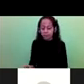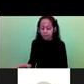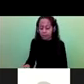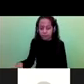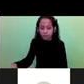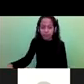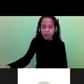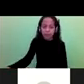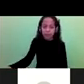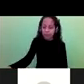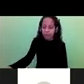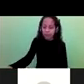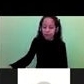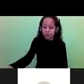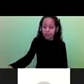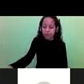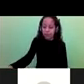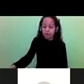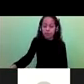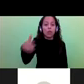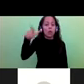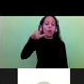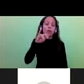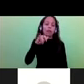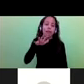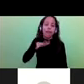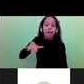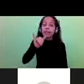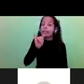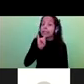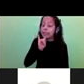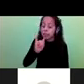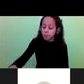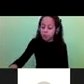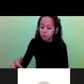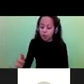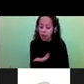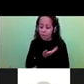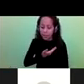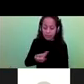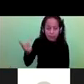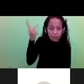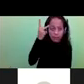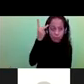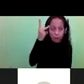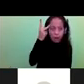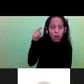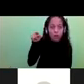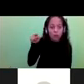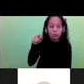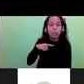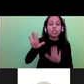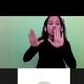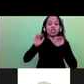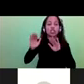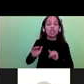Um outro exemplo de outra área também. Tem uma amiga de São Paulo que trabalha com recrutamento e seleção.